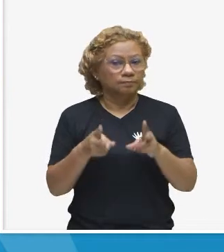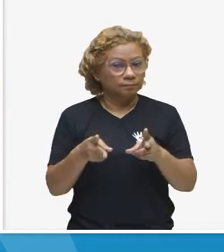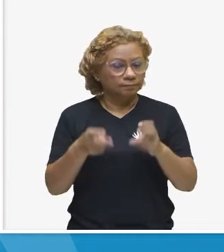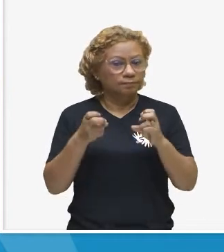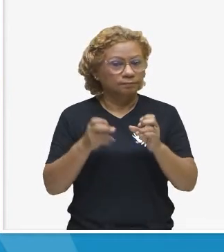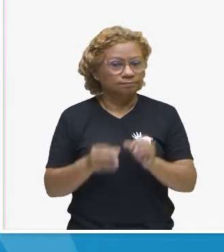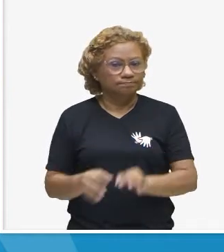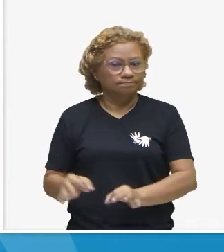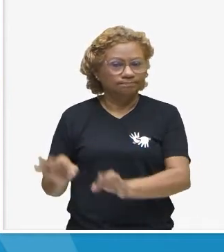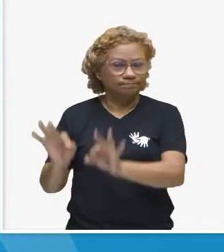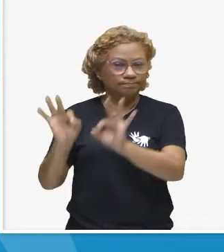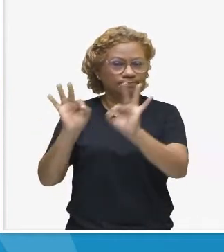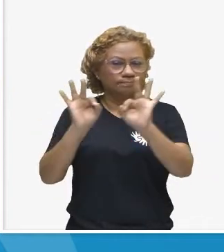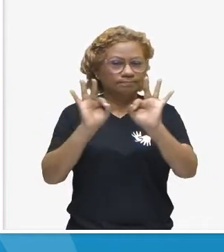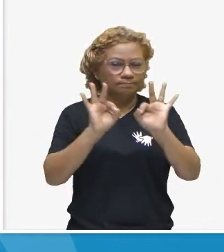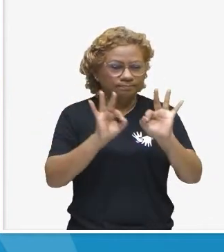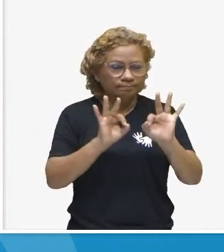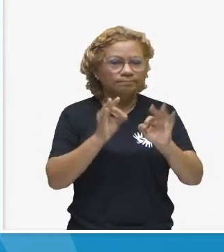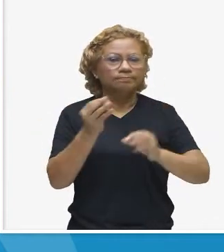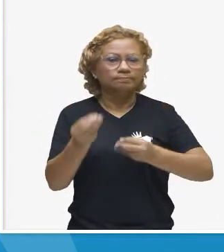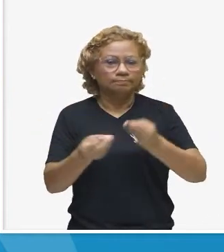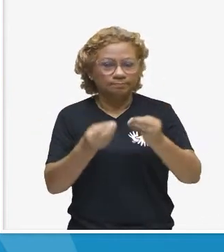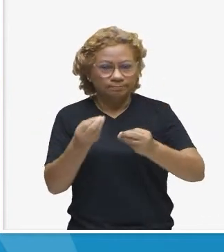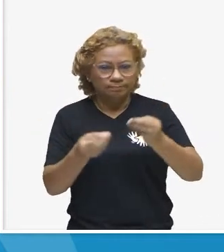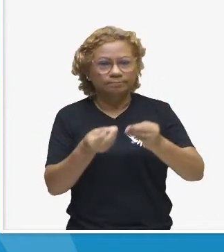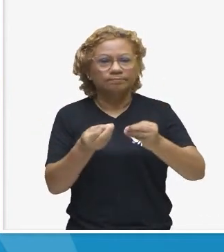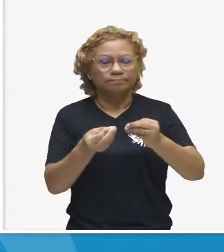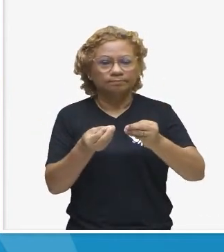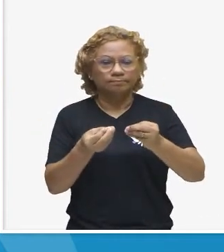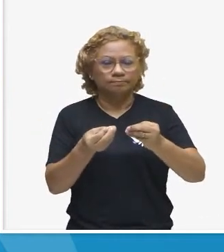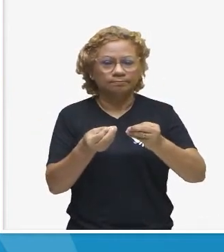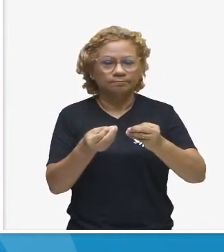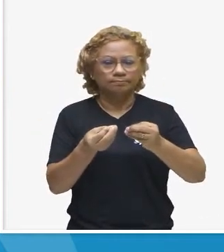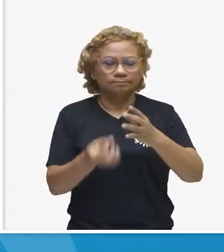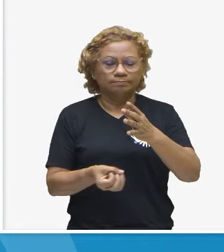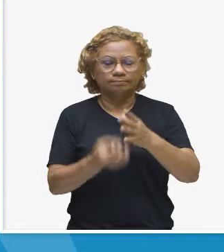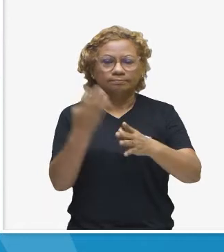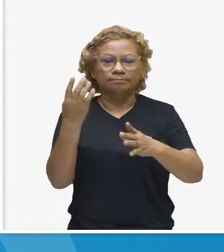amarelo meio laranja que eu botei aqui. Então observe.